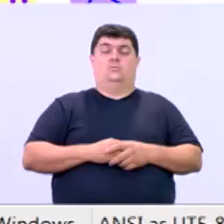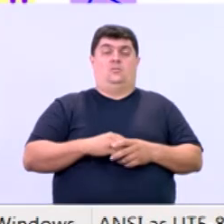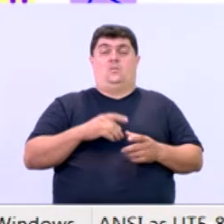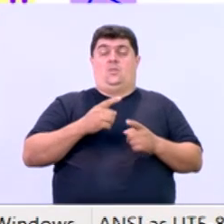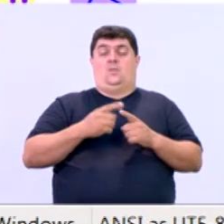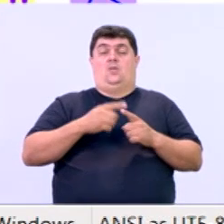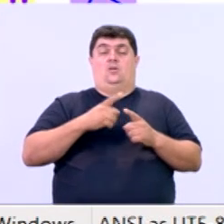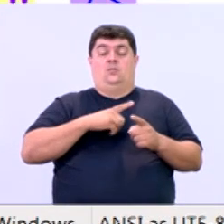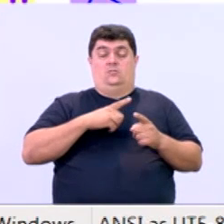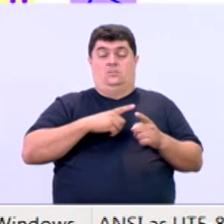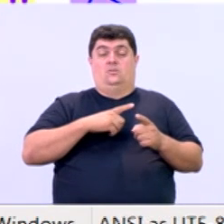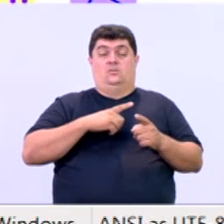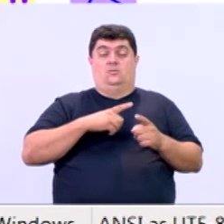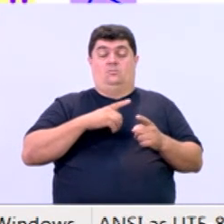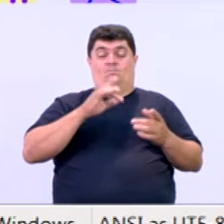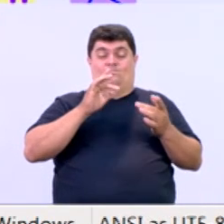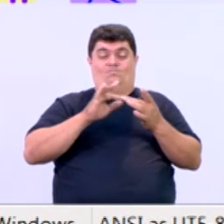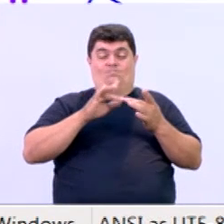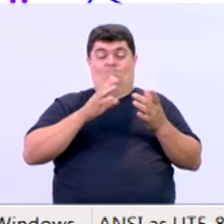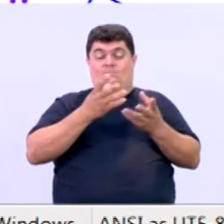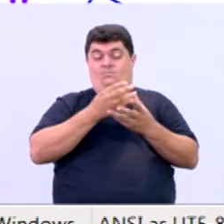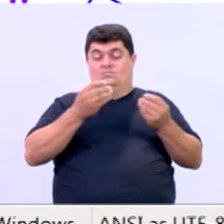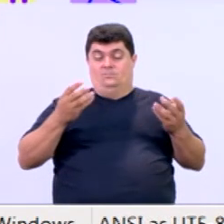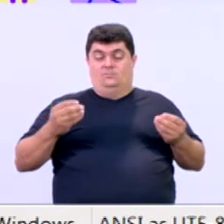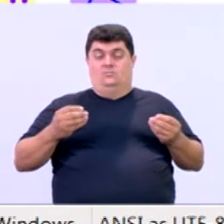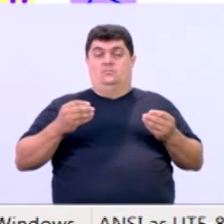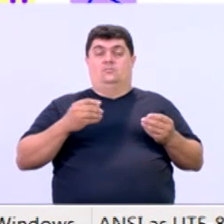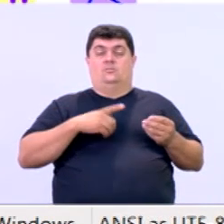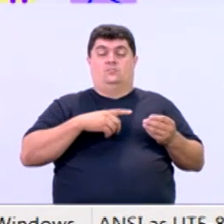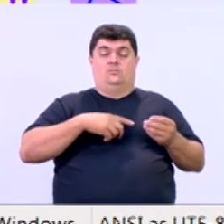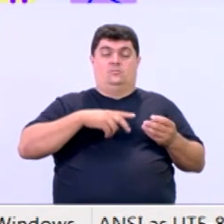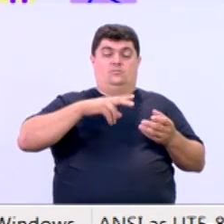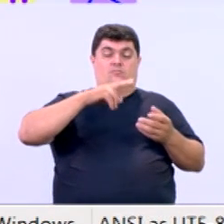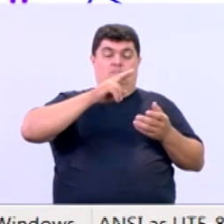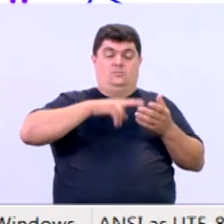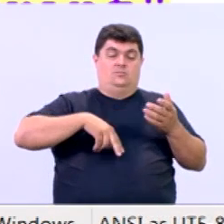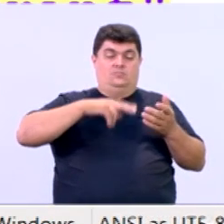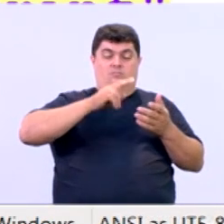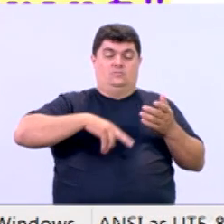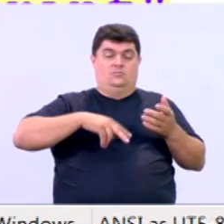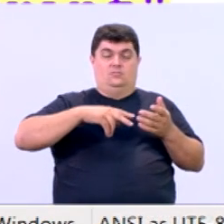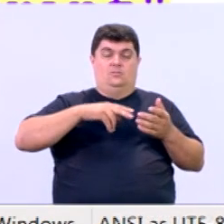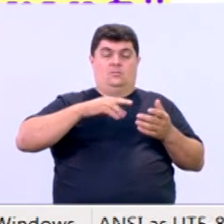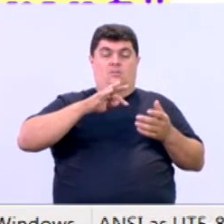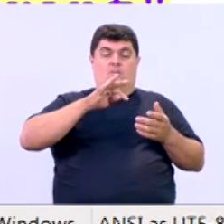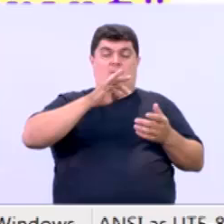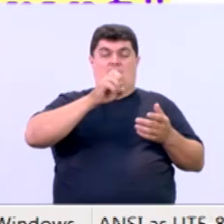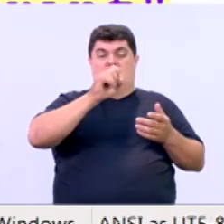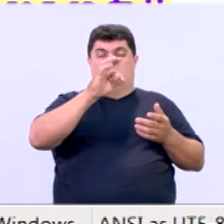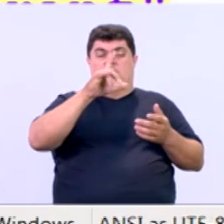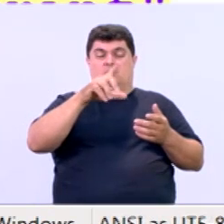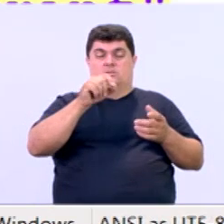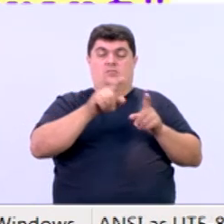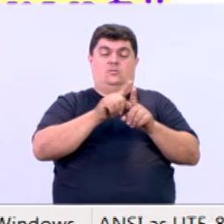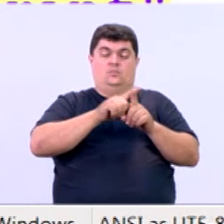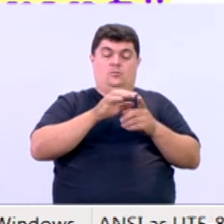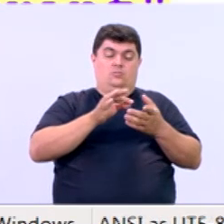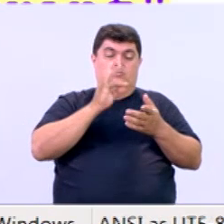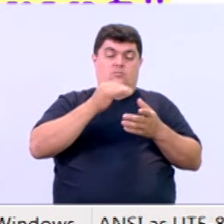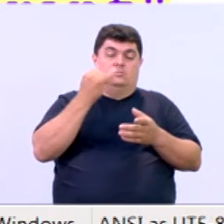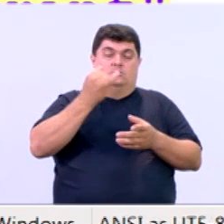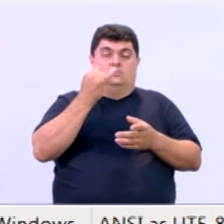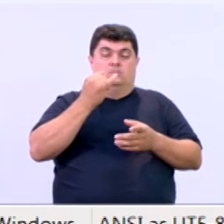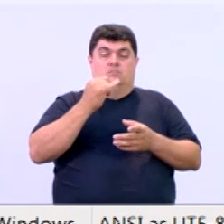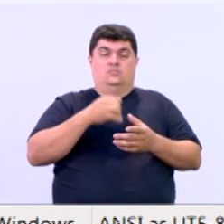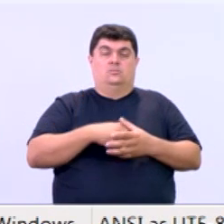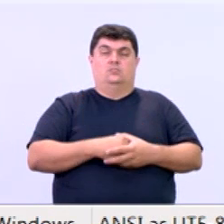tem referência aqui, tá? A folha de estilo, o arquivo dela e do JavaScript. Então,